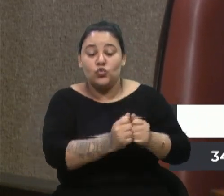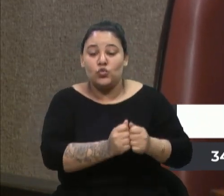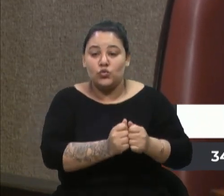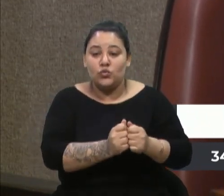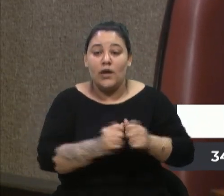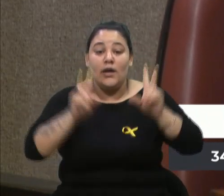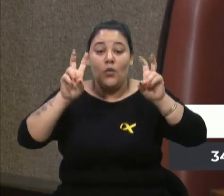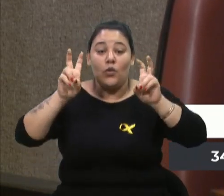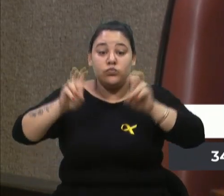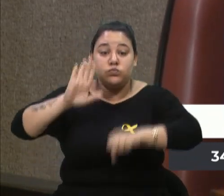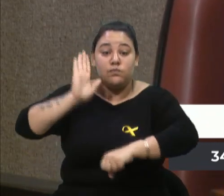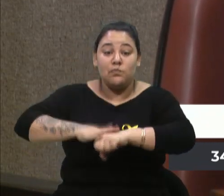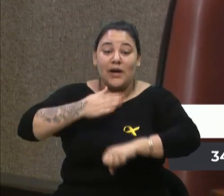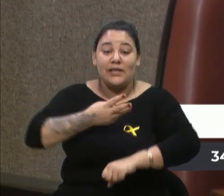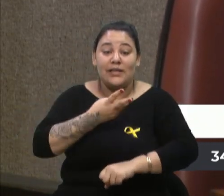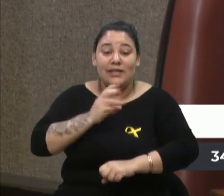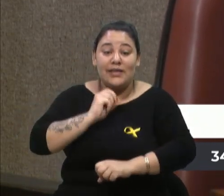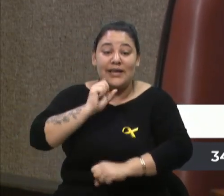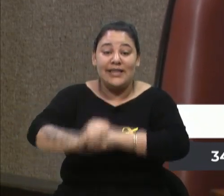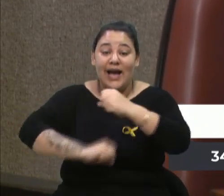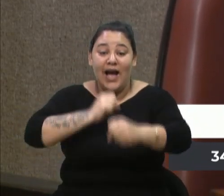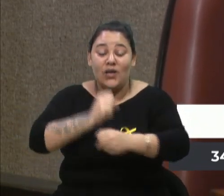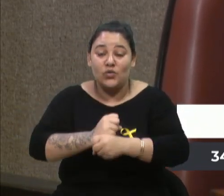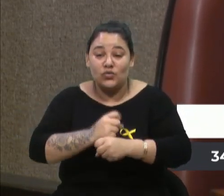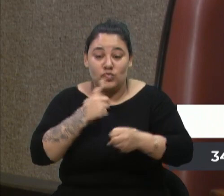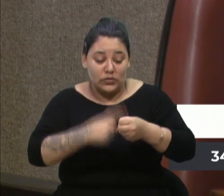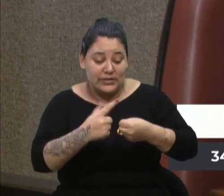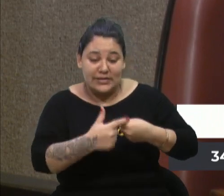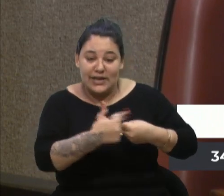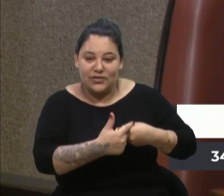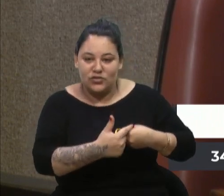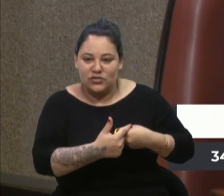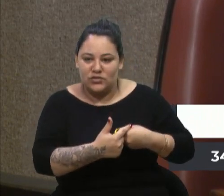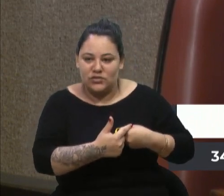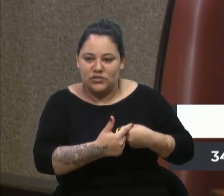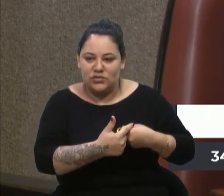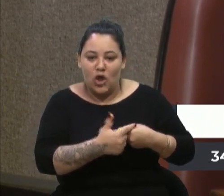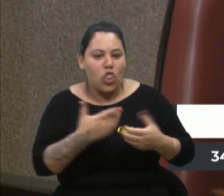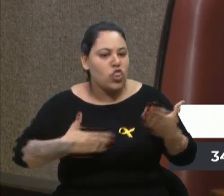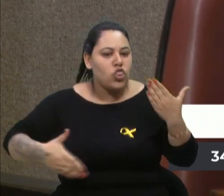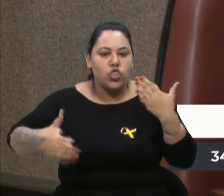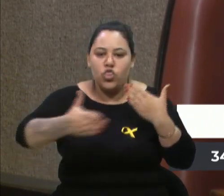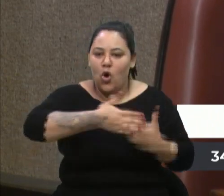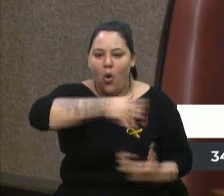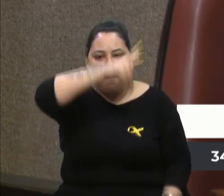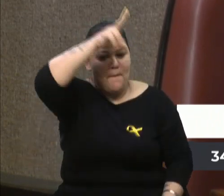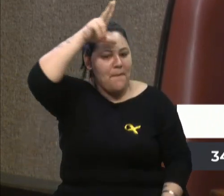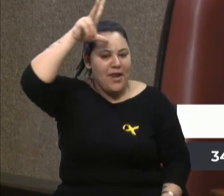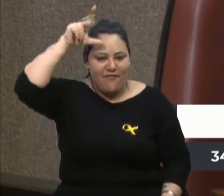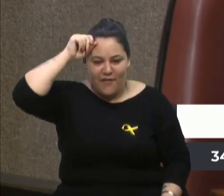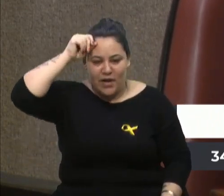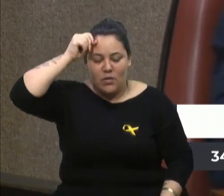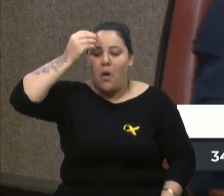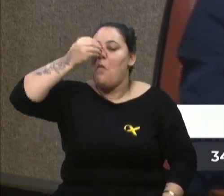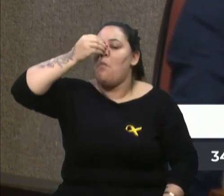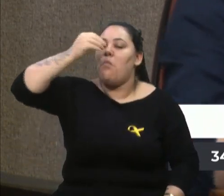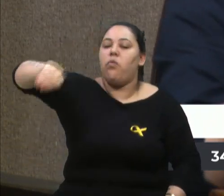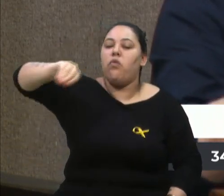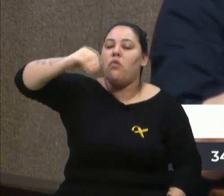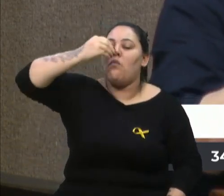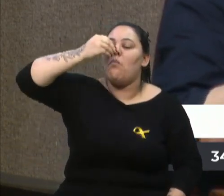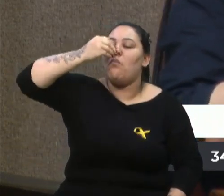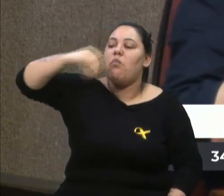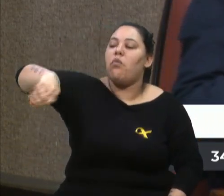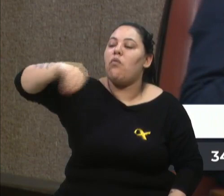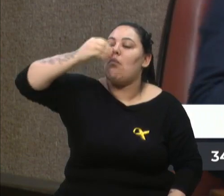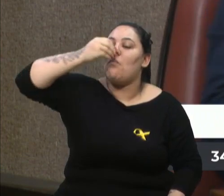cidade que todos os prefeitos jogaram para frente. Ninguém quis enfrentar esse tema. Estamos há